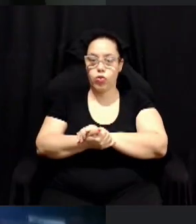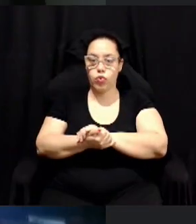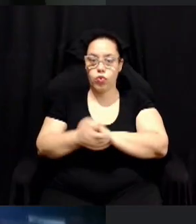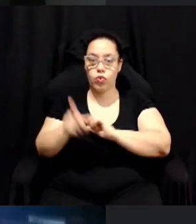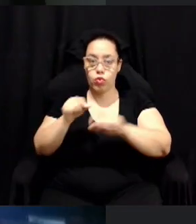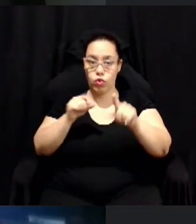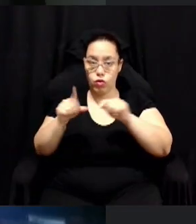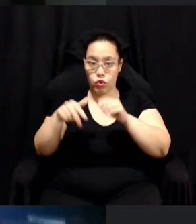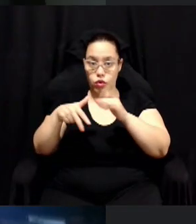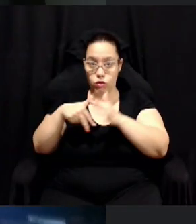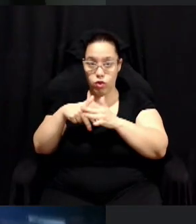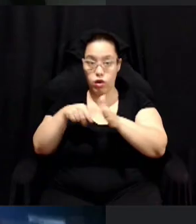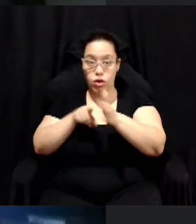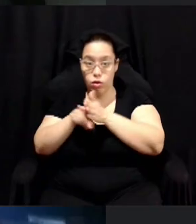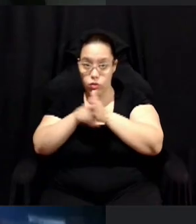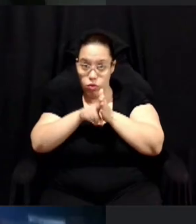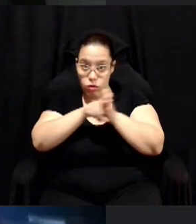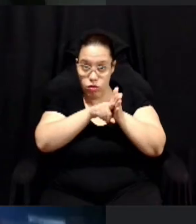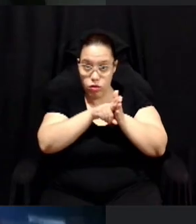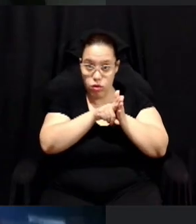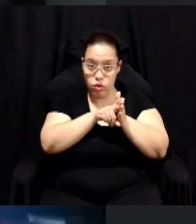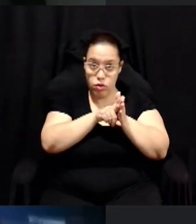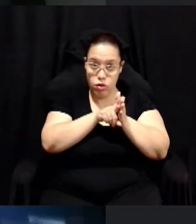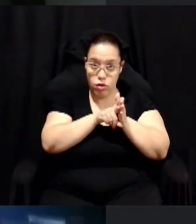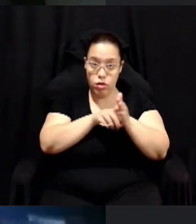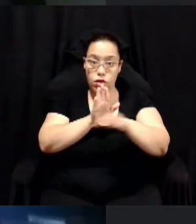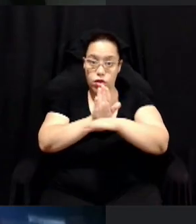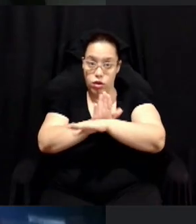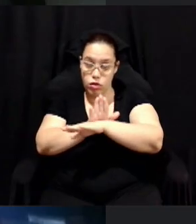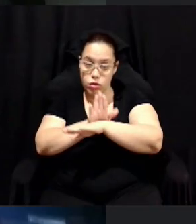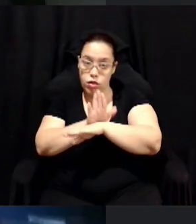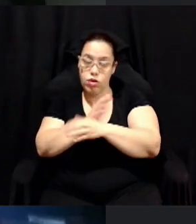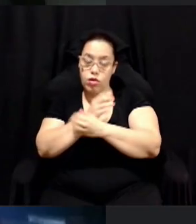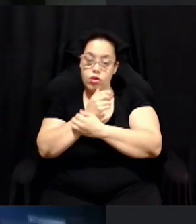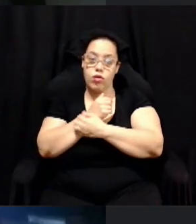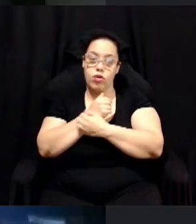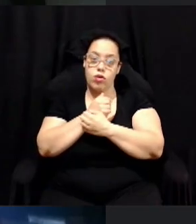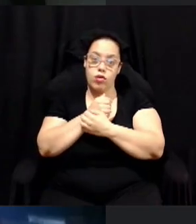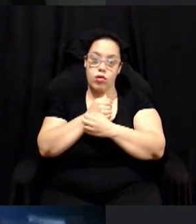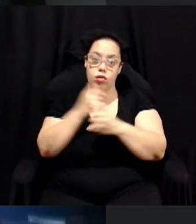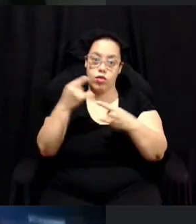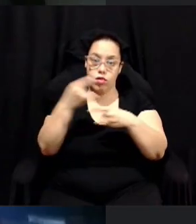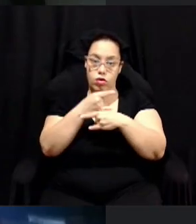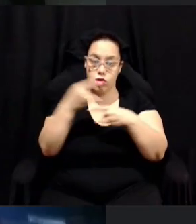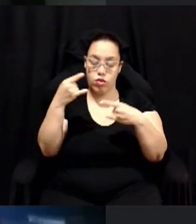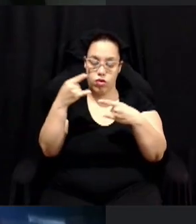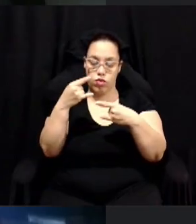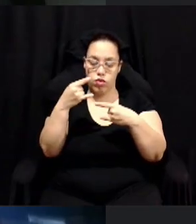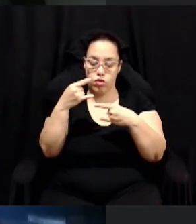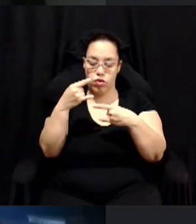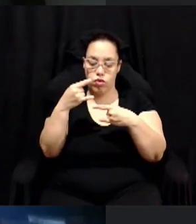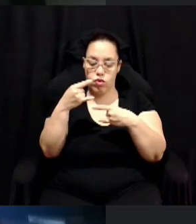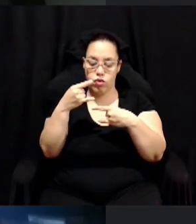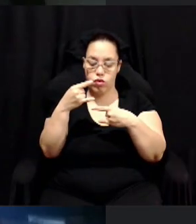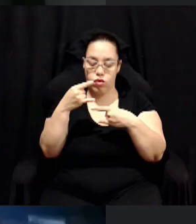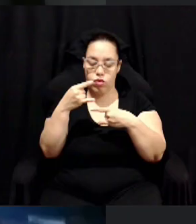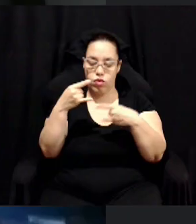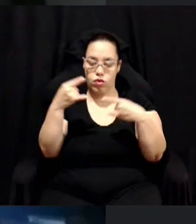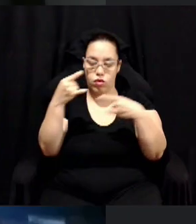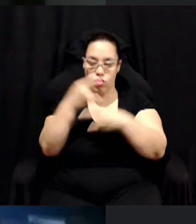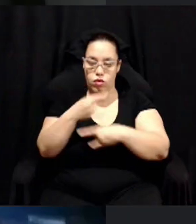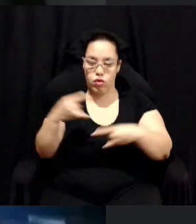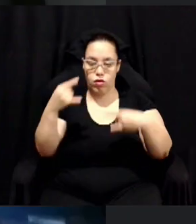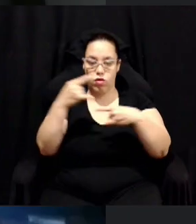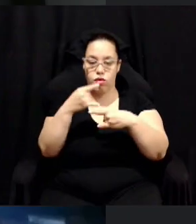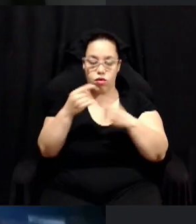para pesquisa, né, recrutamento de pacientes para pesquisa, lives com profissionais da saúde, tem muita informação útil mesmo,